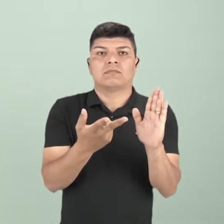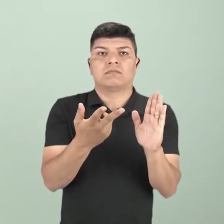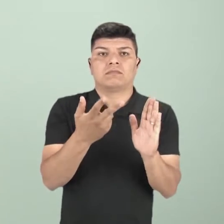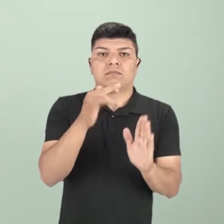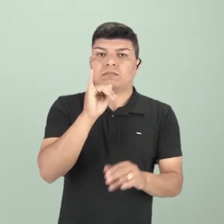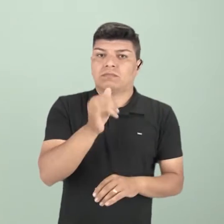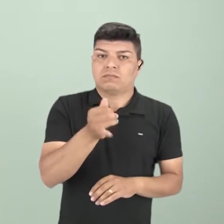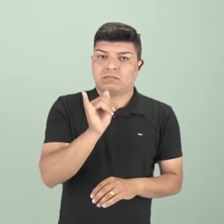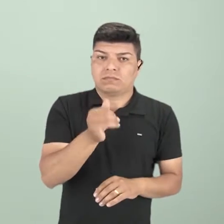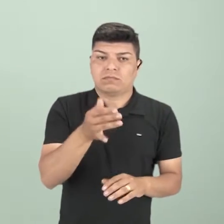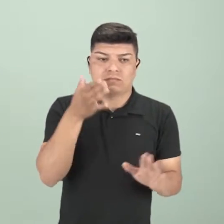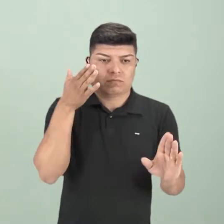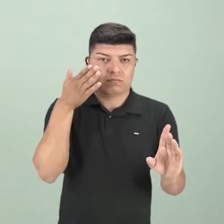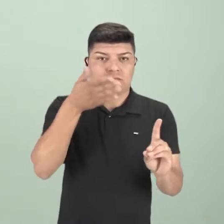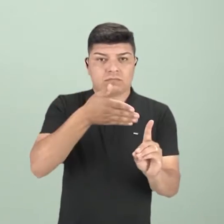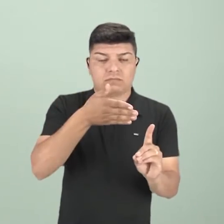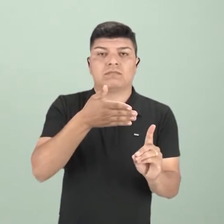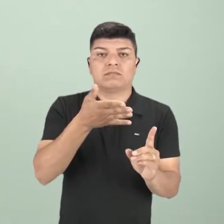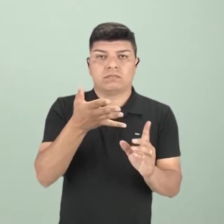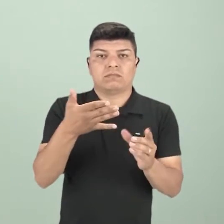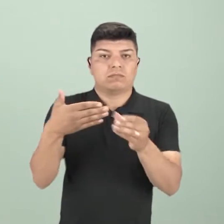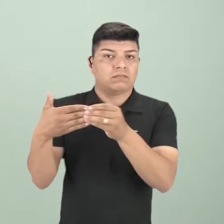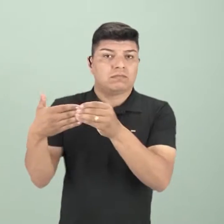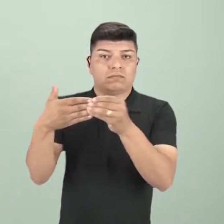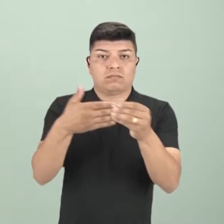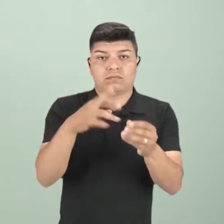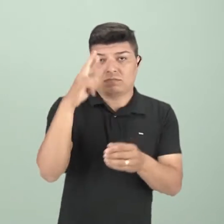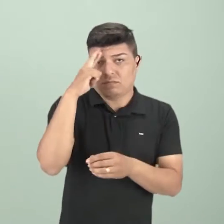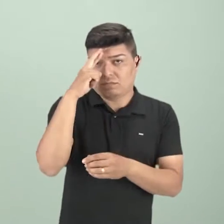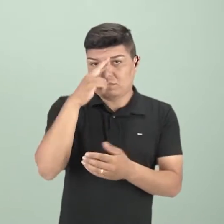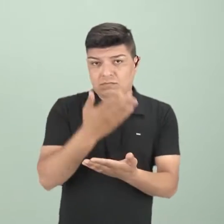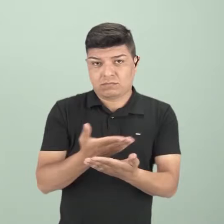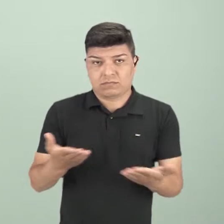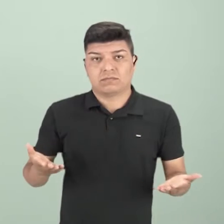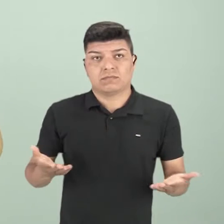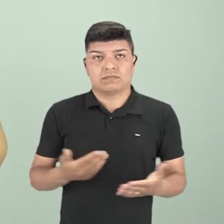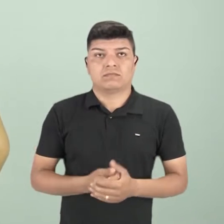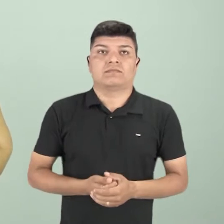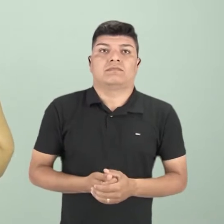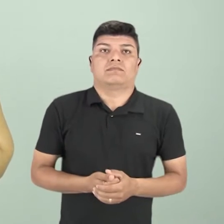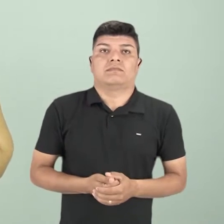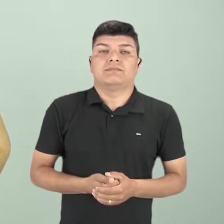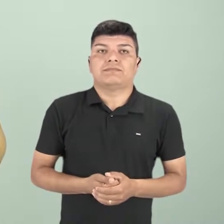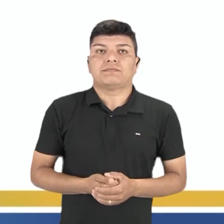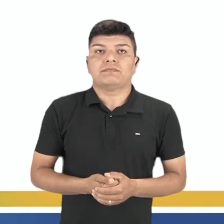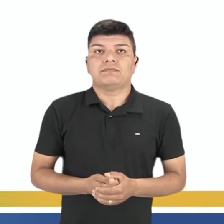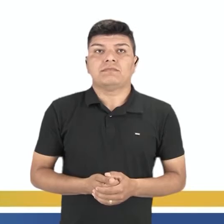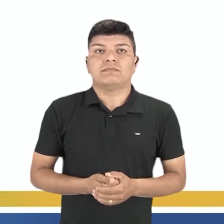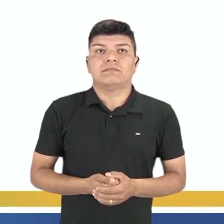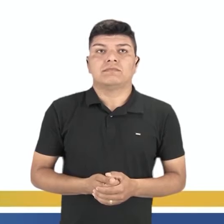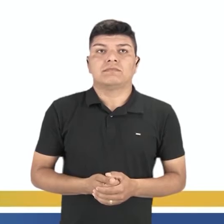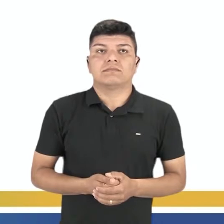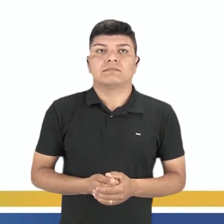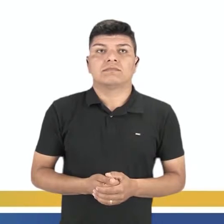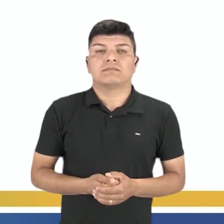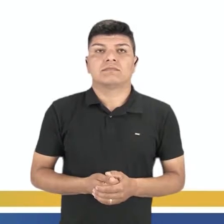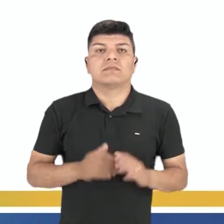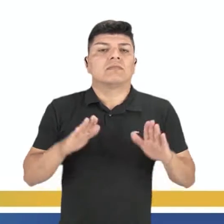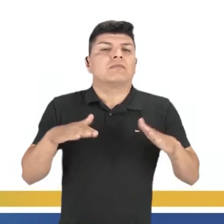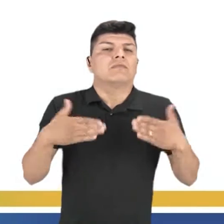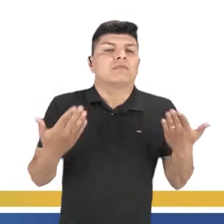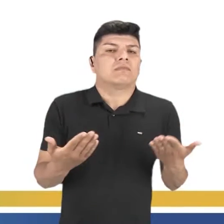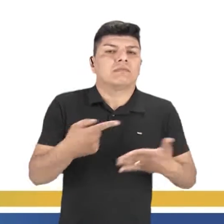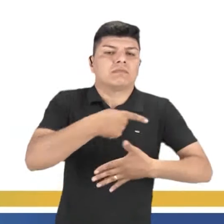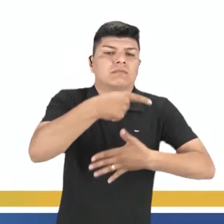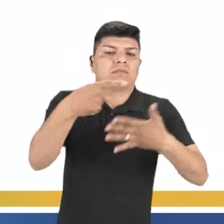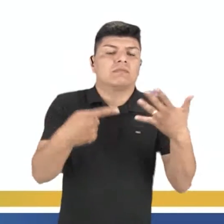narrador se prende para trazer essa história para vocês, tá bom? Então, quais são os